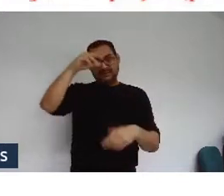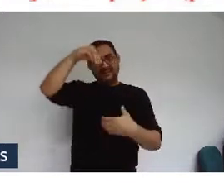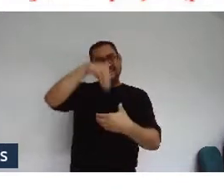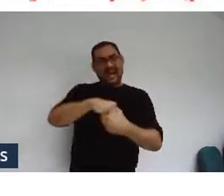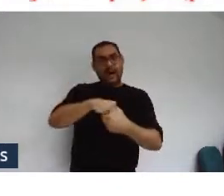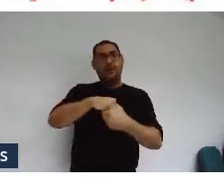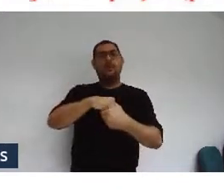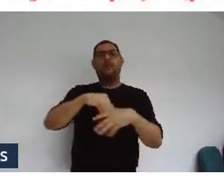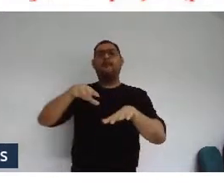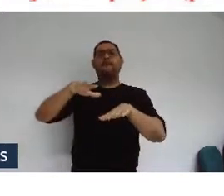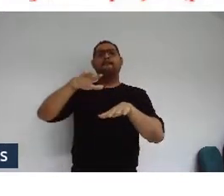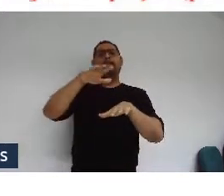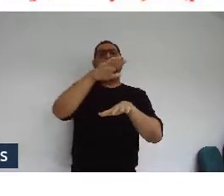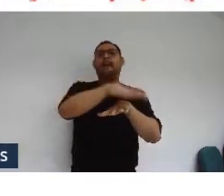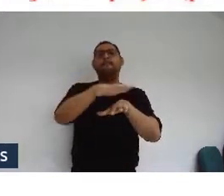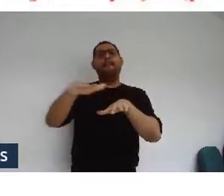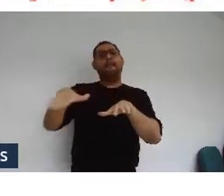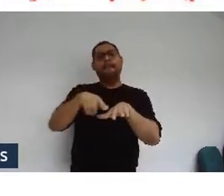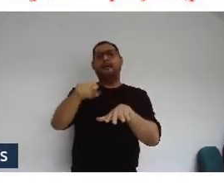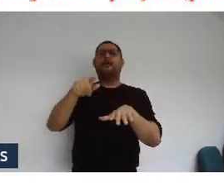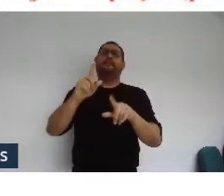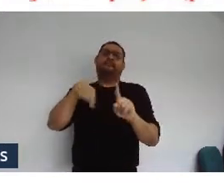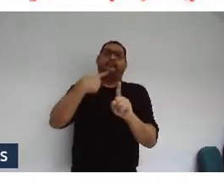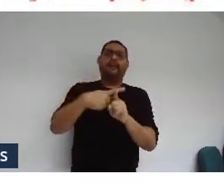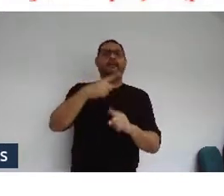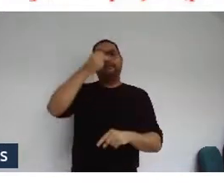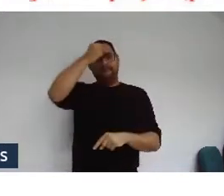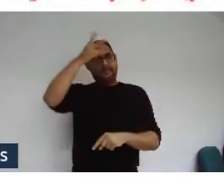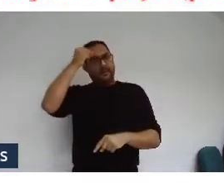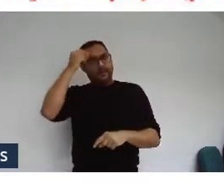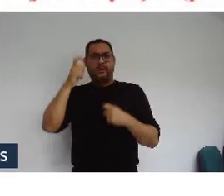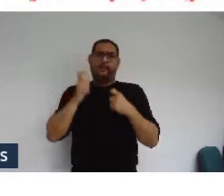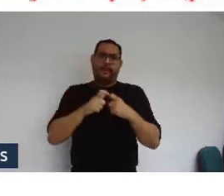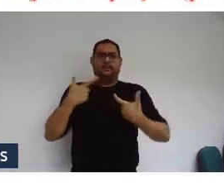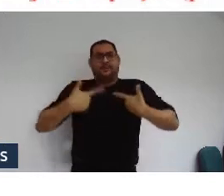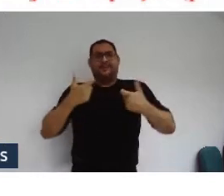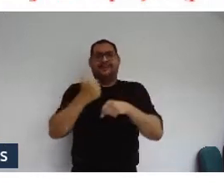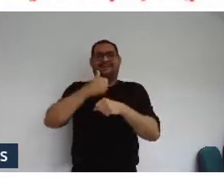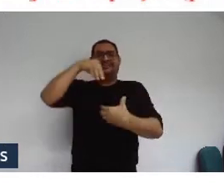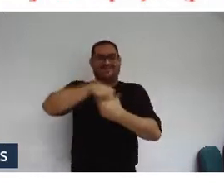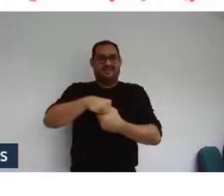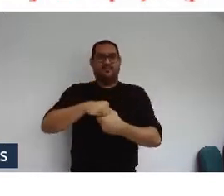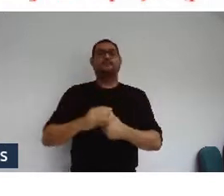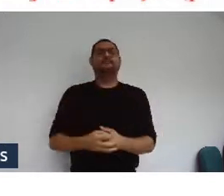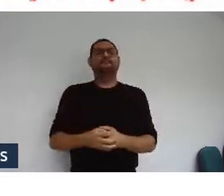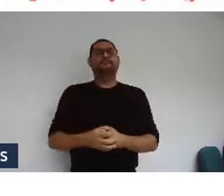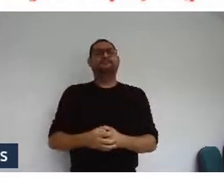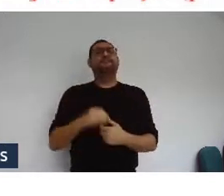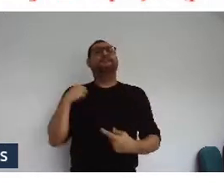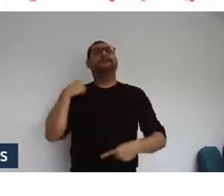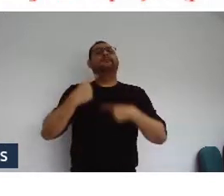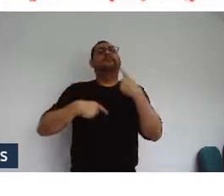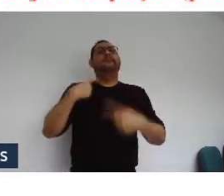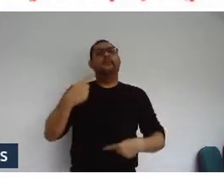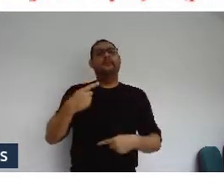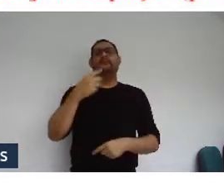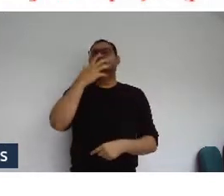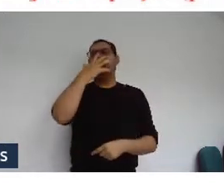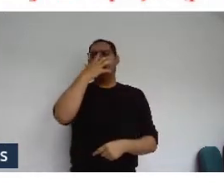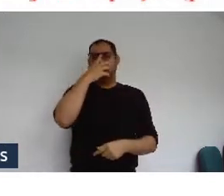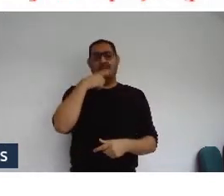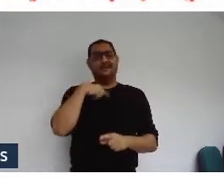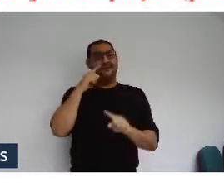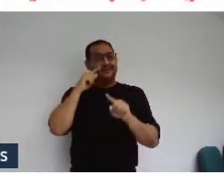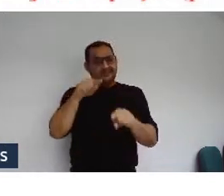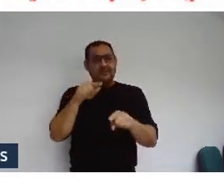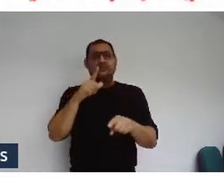dos próprios trabalhadores do hospital. E depois se começou a olhar a multiplicidade de